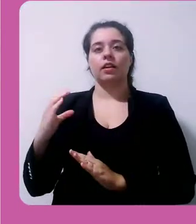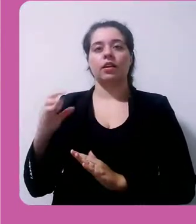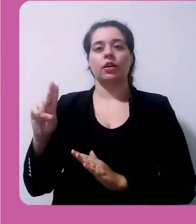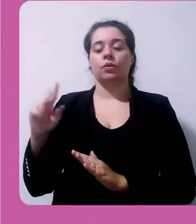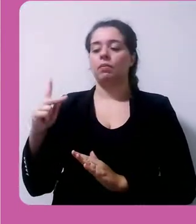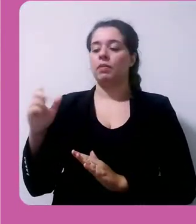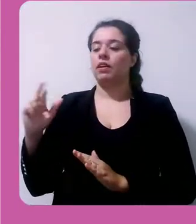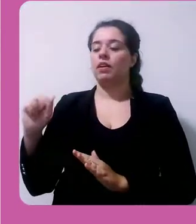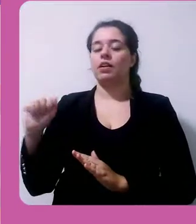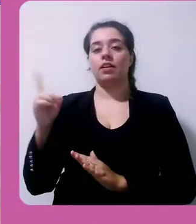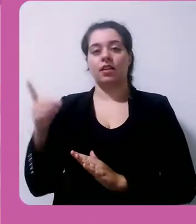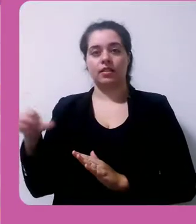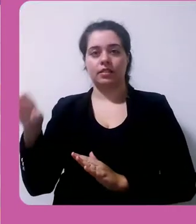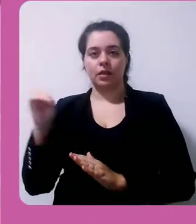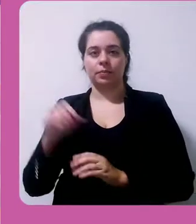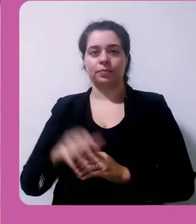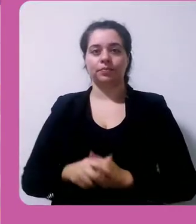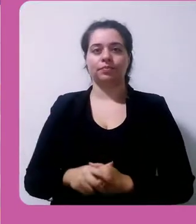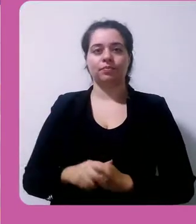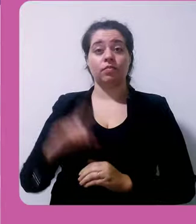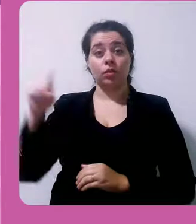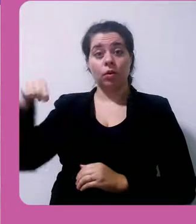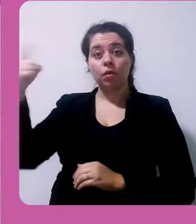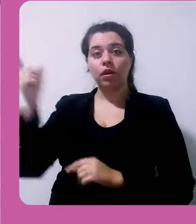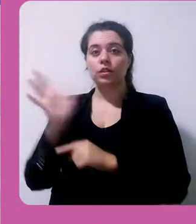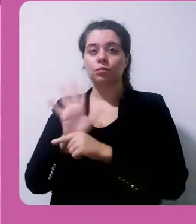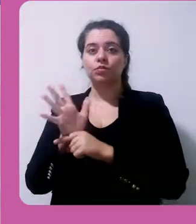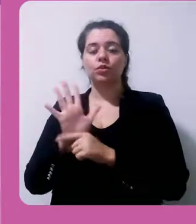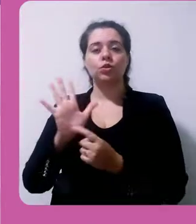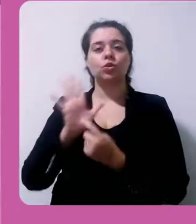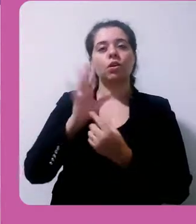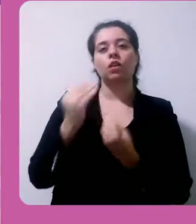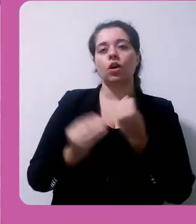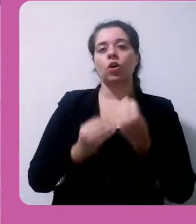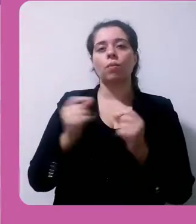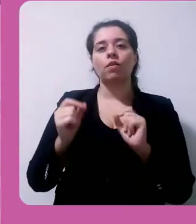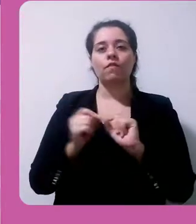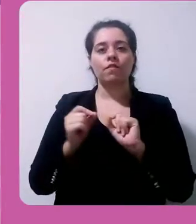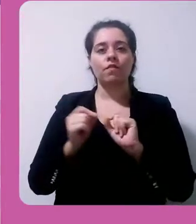de recuperação possível. Num outro vídeo eu vou